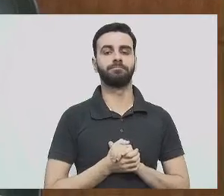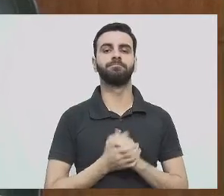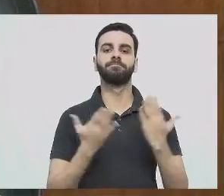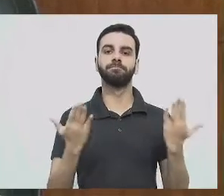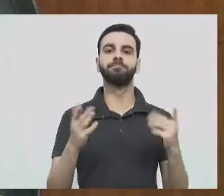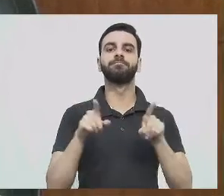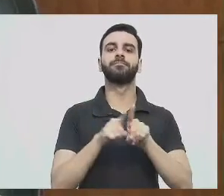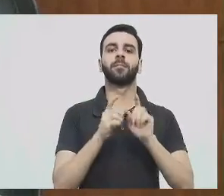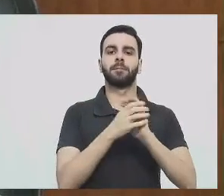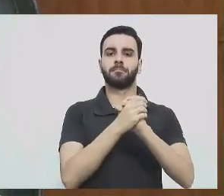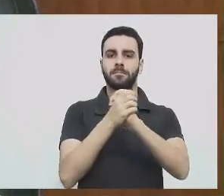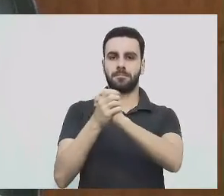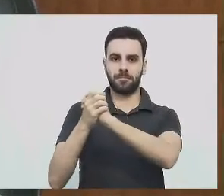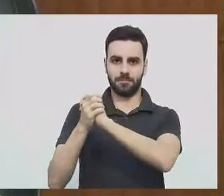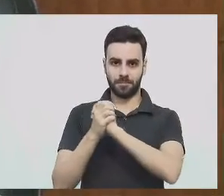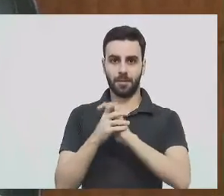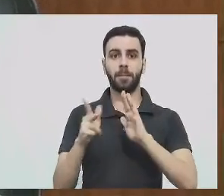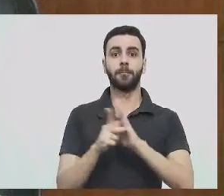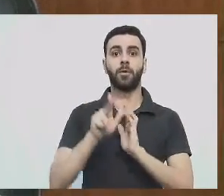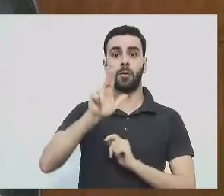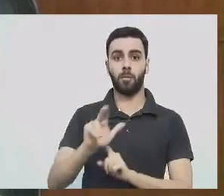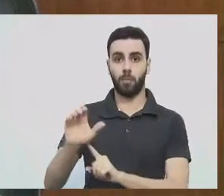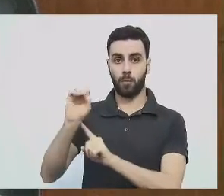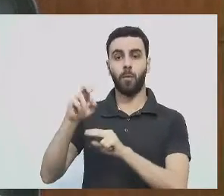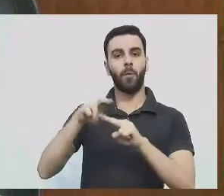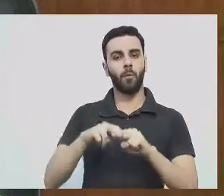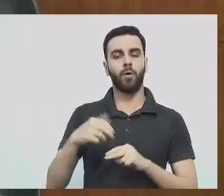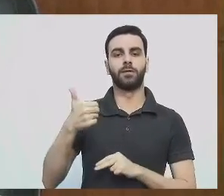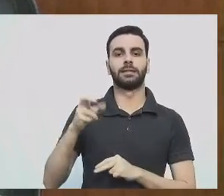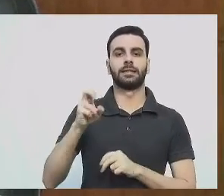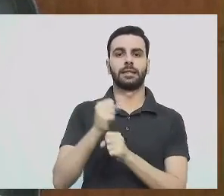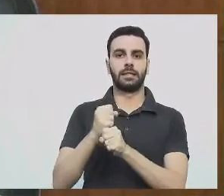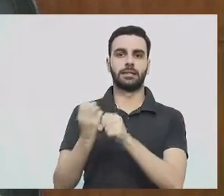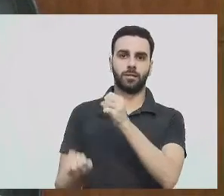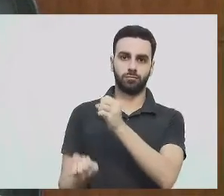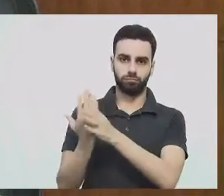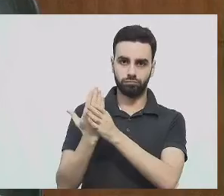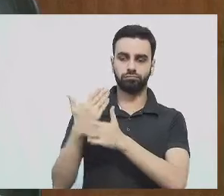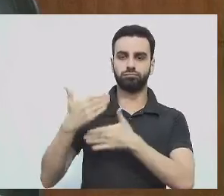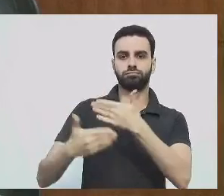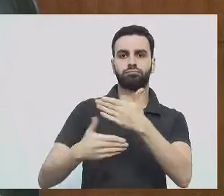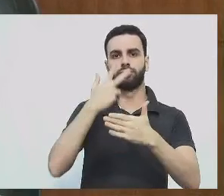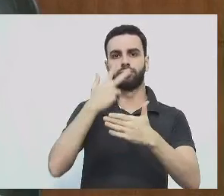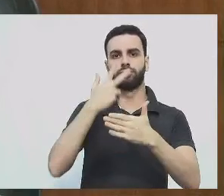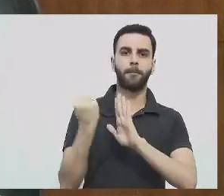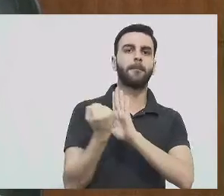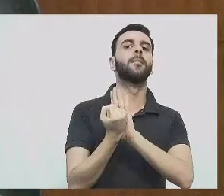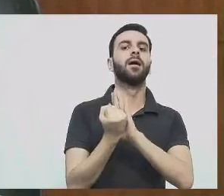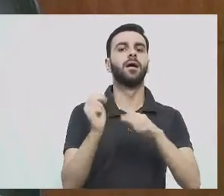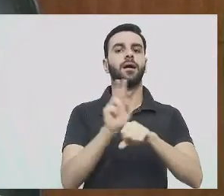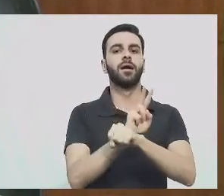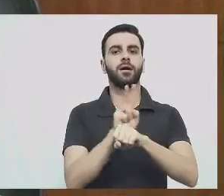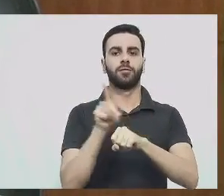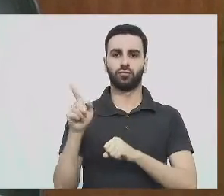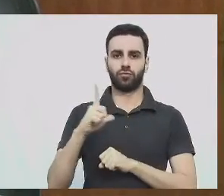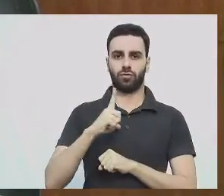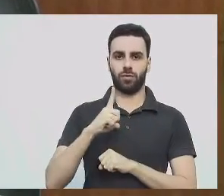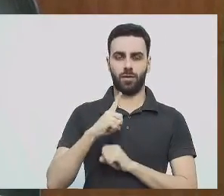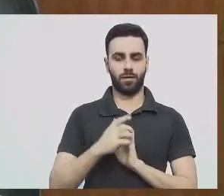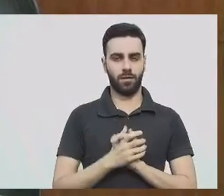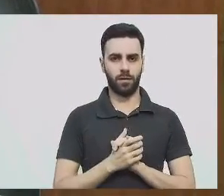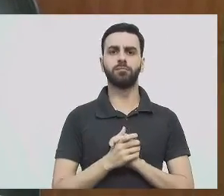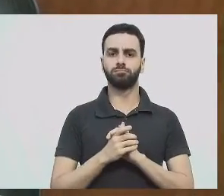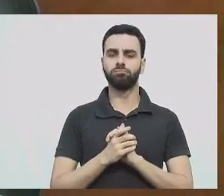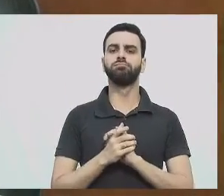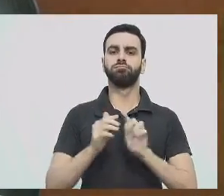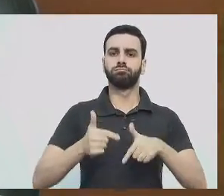parabenizar a Univiçosa pelos 15 anos de fundação, né, um patrimônio que nós temos aqui no nosso município,